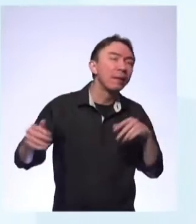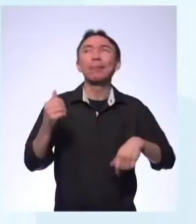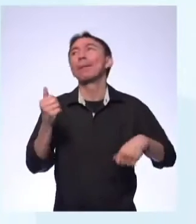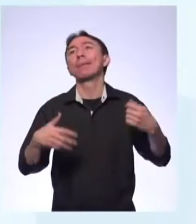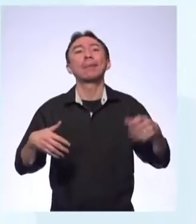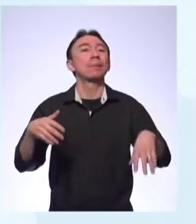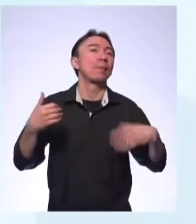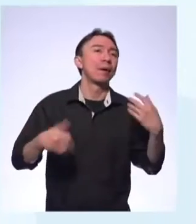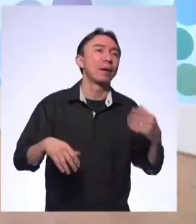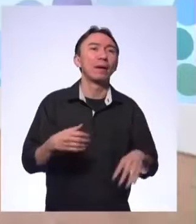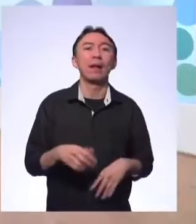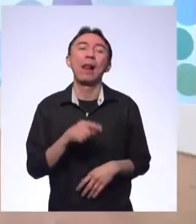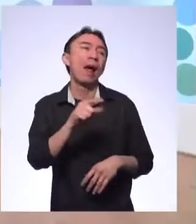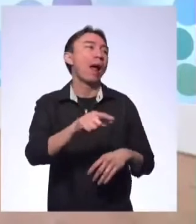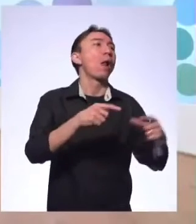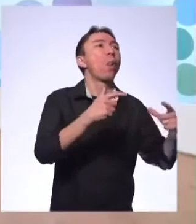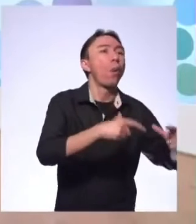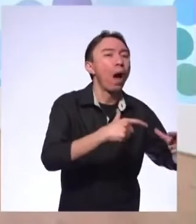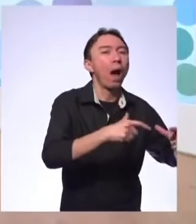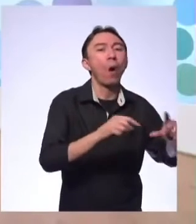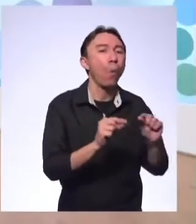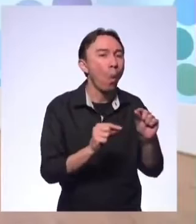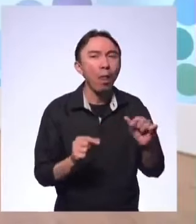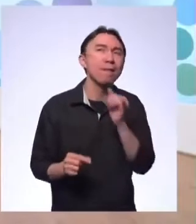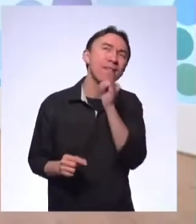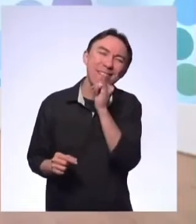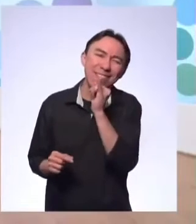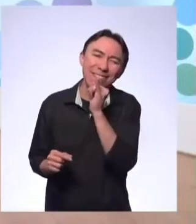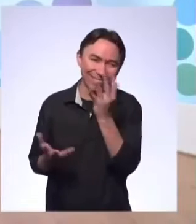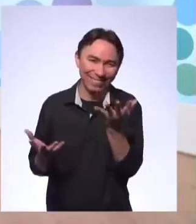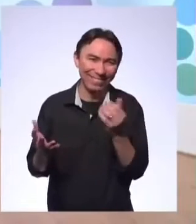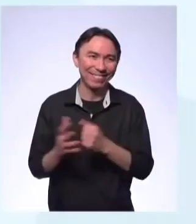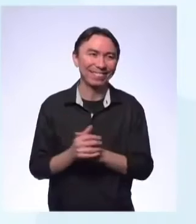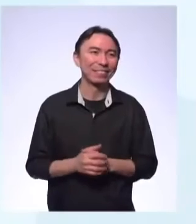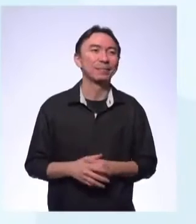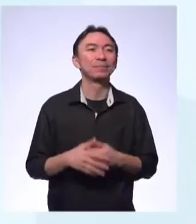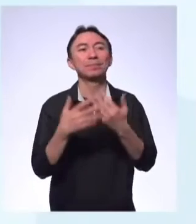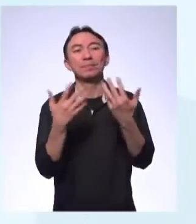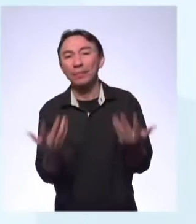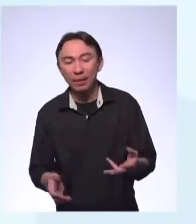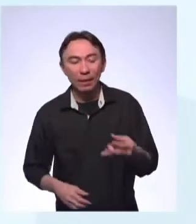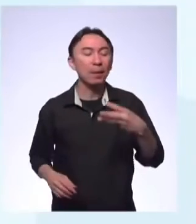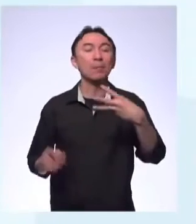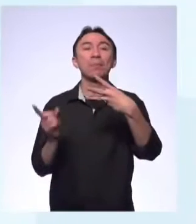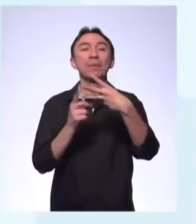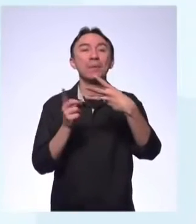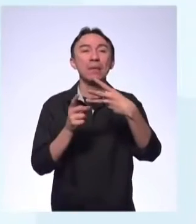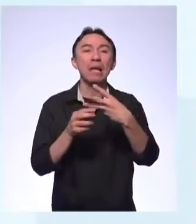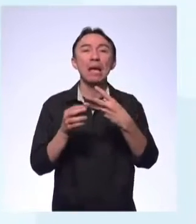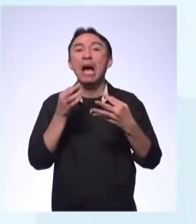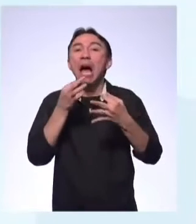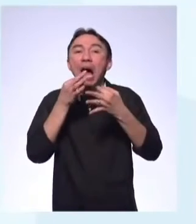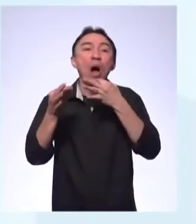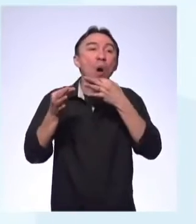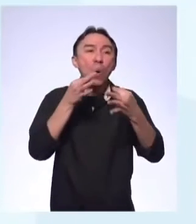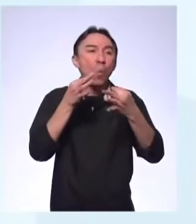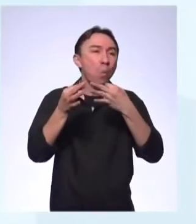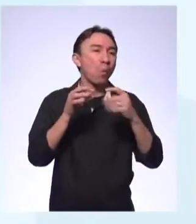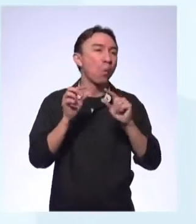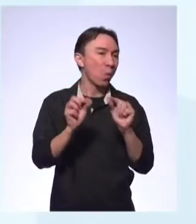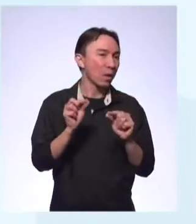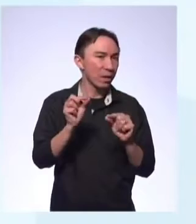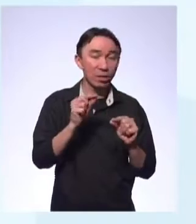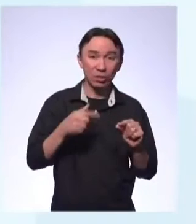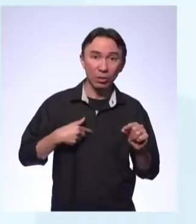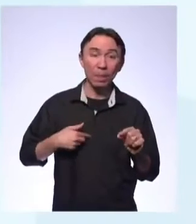não sei que lá lugar acontece é o mais fácil de fazer né argumento de evidência reforça a